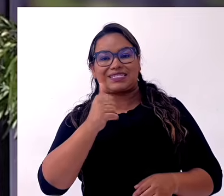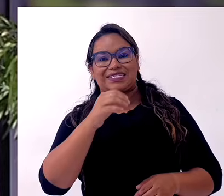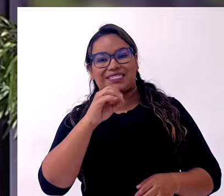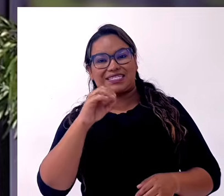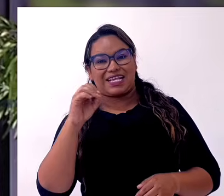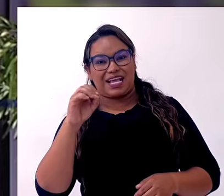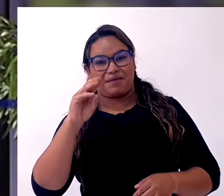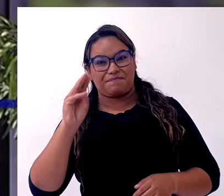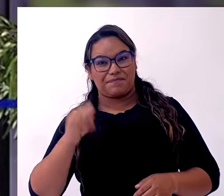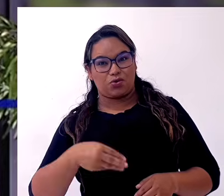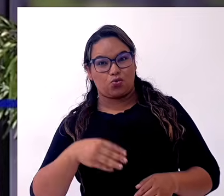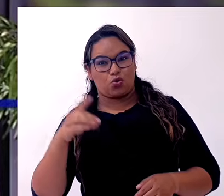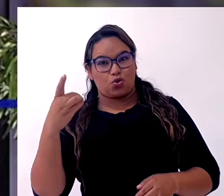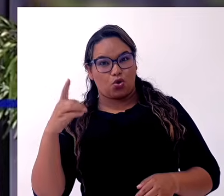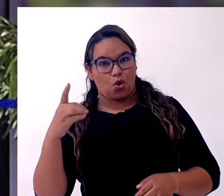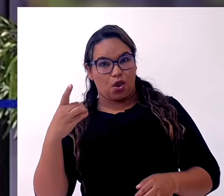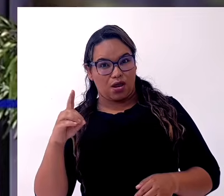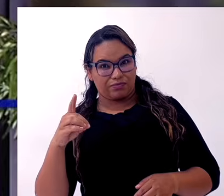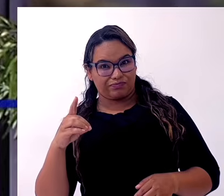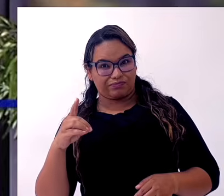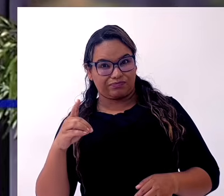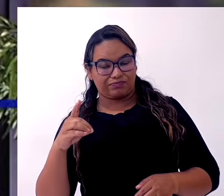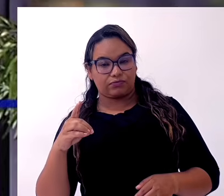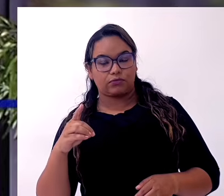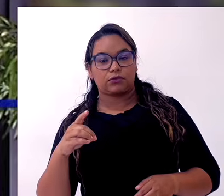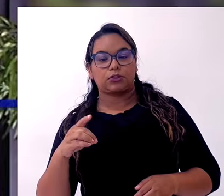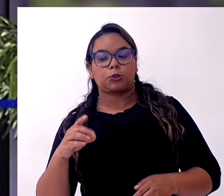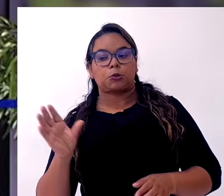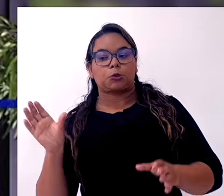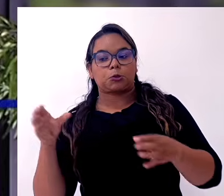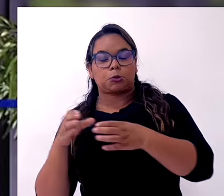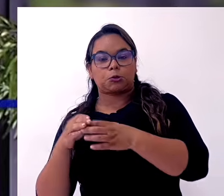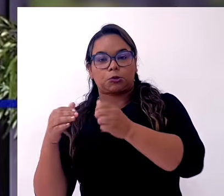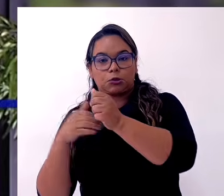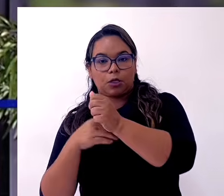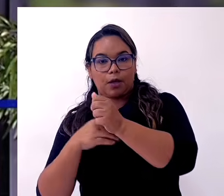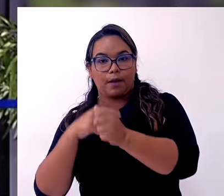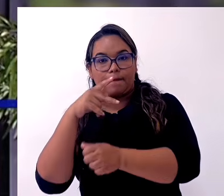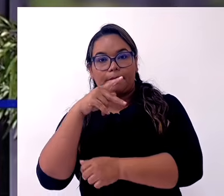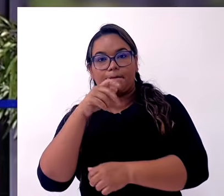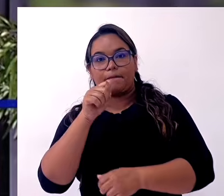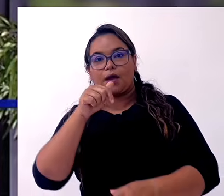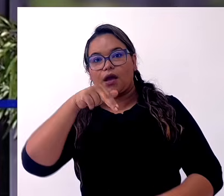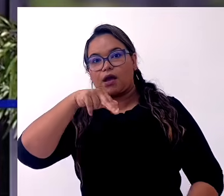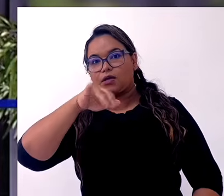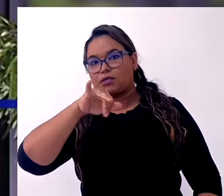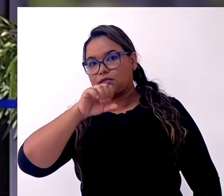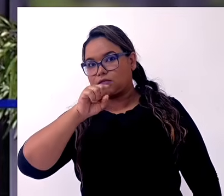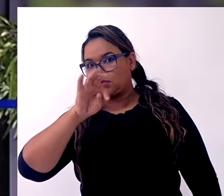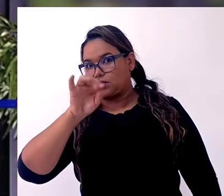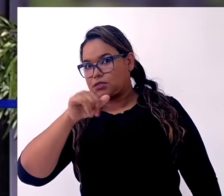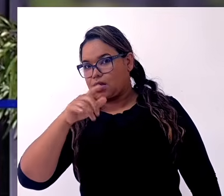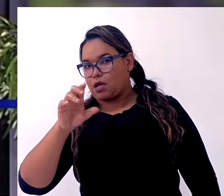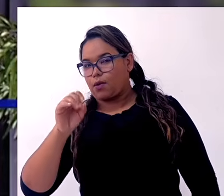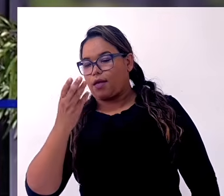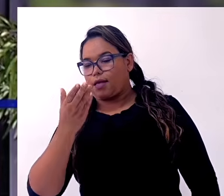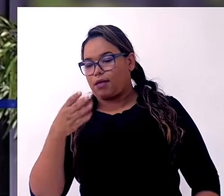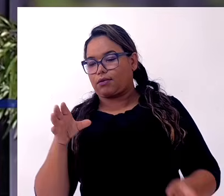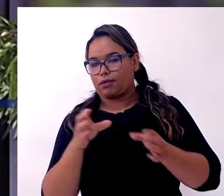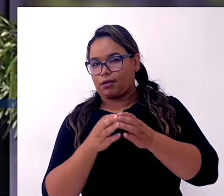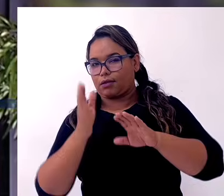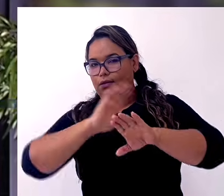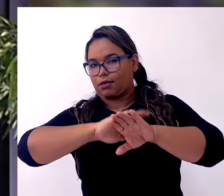tal de Atta, que eles pensam que planejou tudo, tendo apenas feito um estágio em pilotagem, ele fez tudo